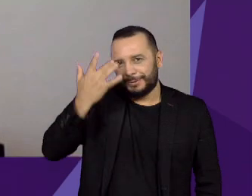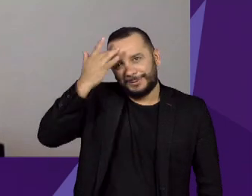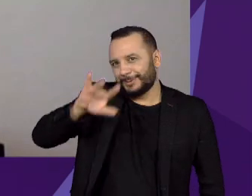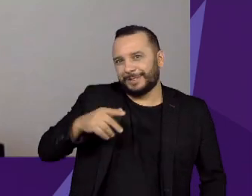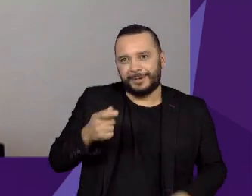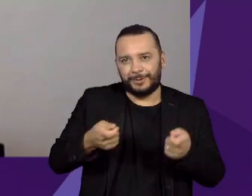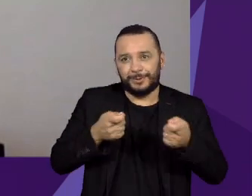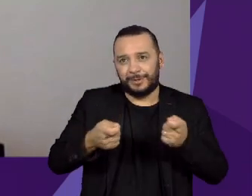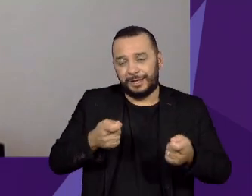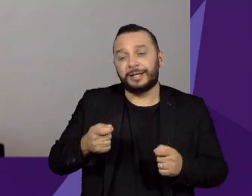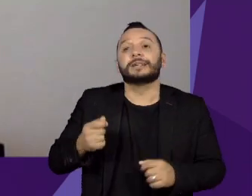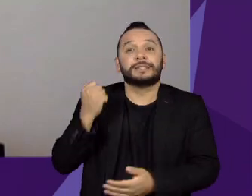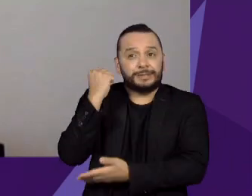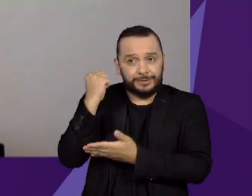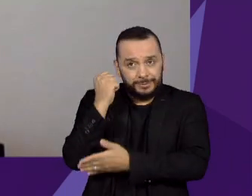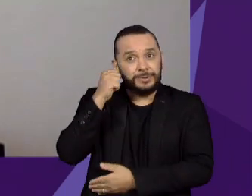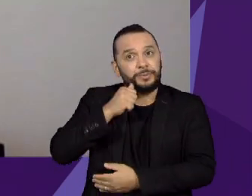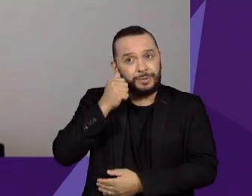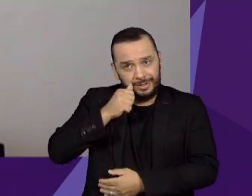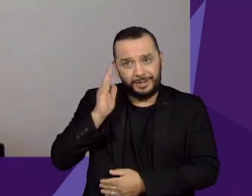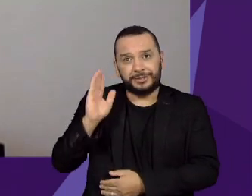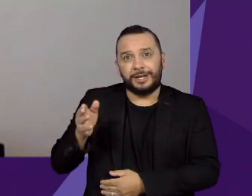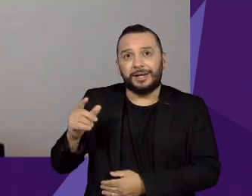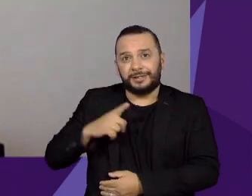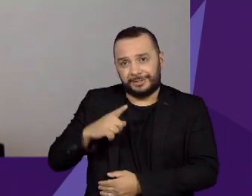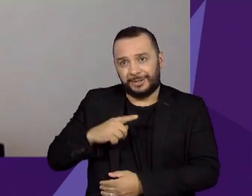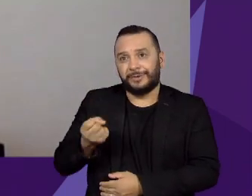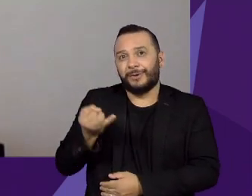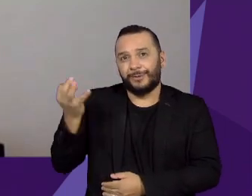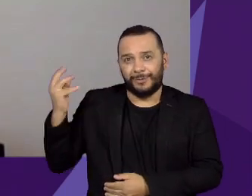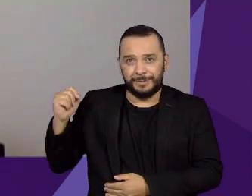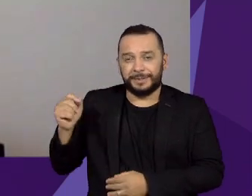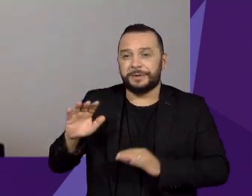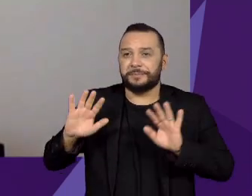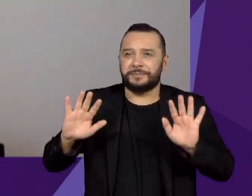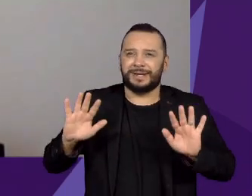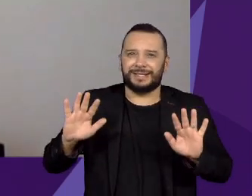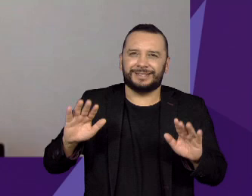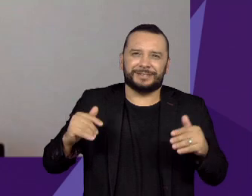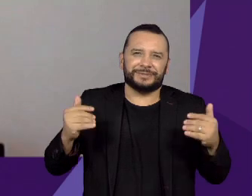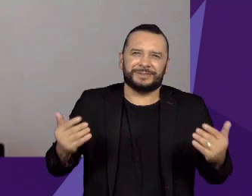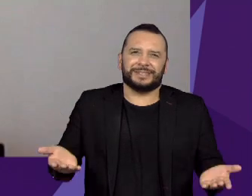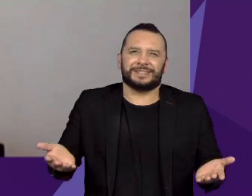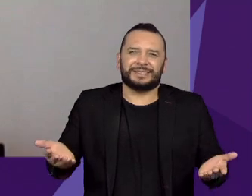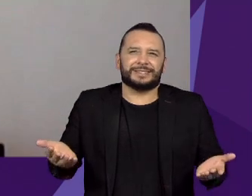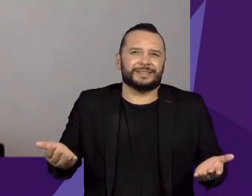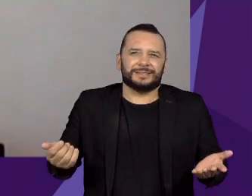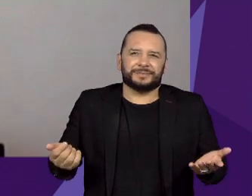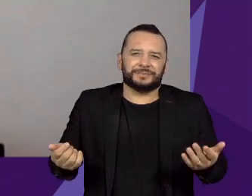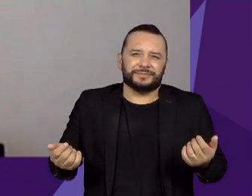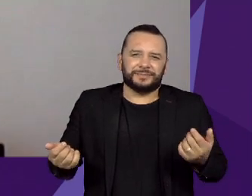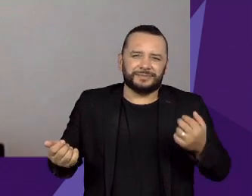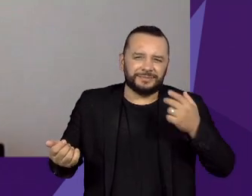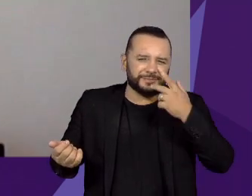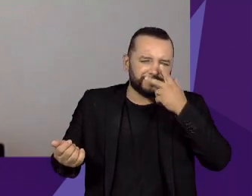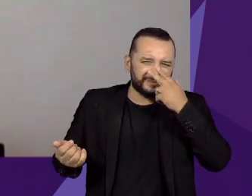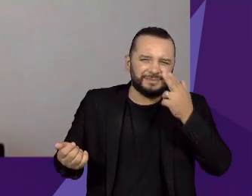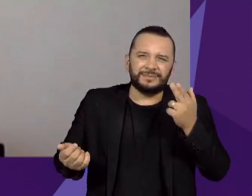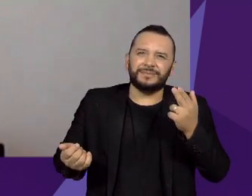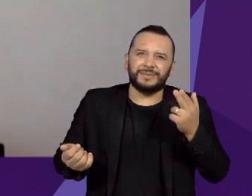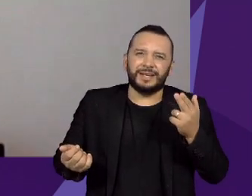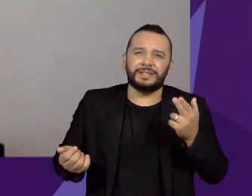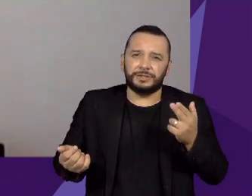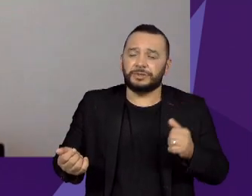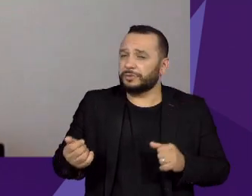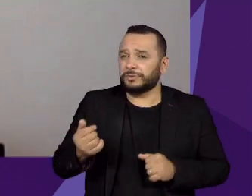Ciúme de mulher já tive algumas. Mas, enfim, eu acho que sim, eu acho que não falta um